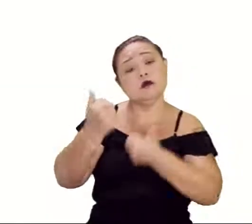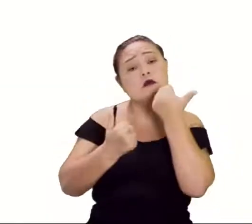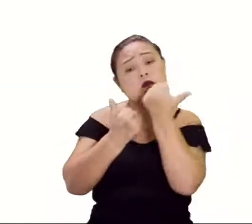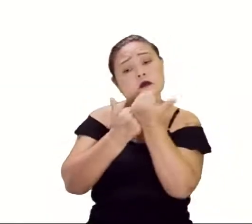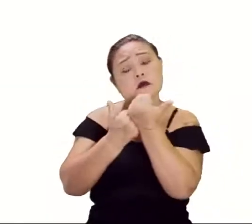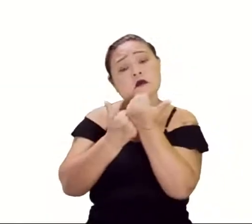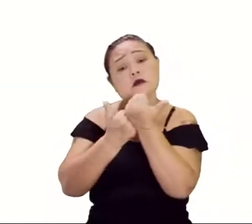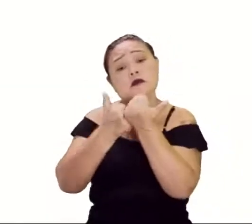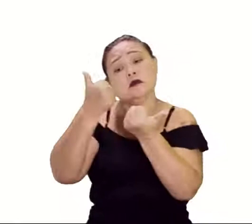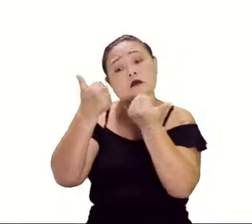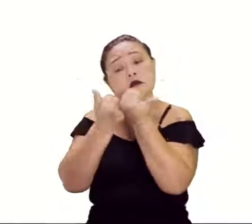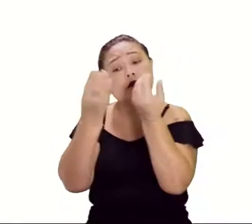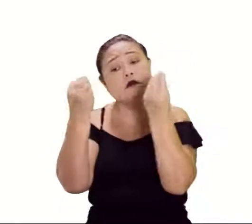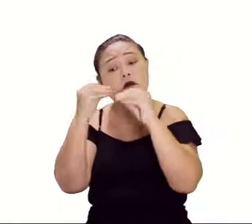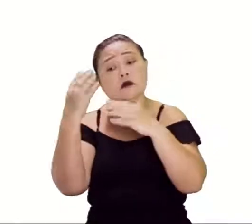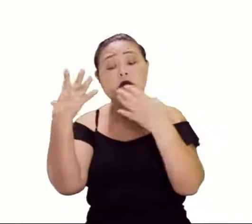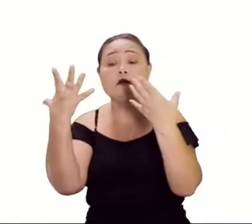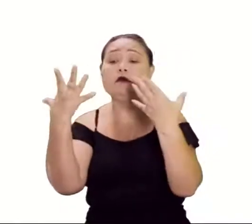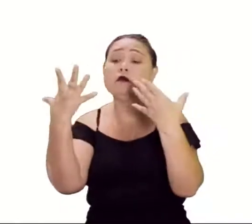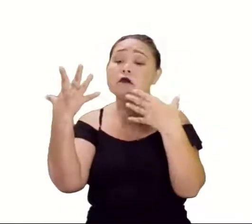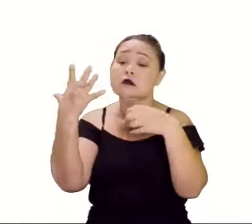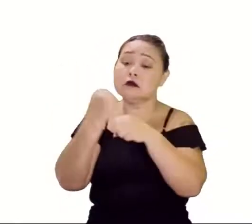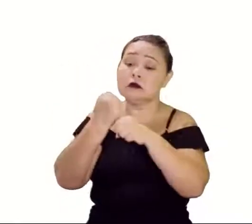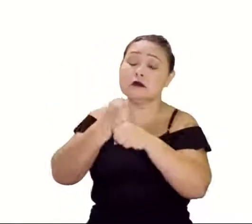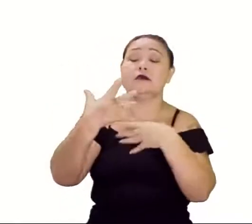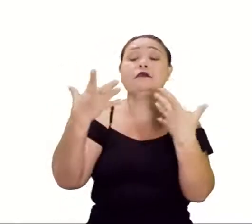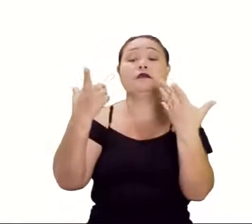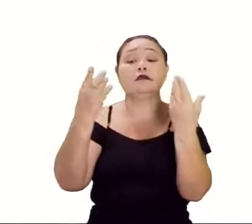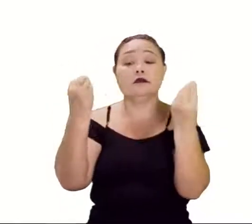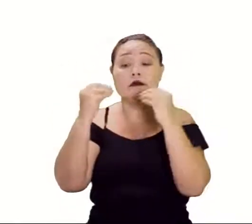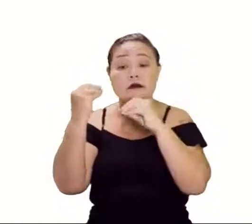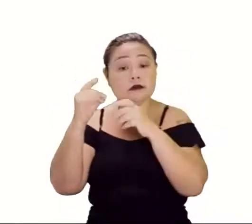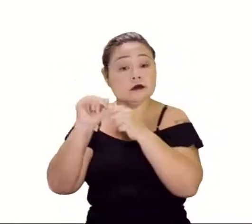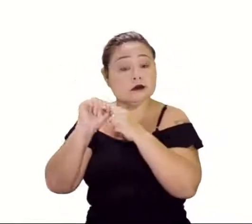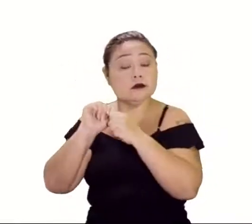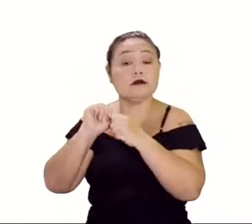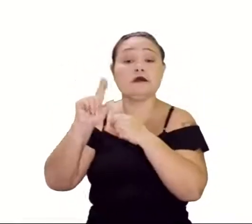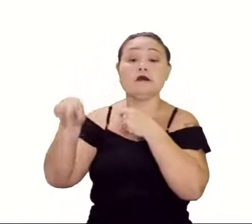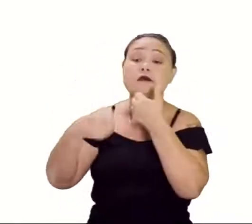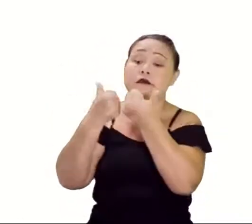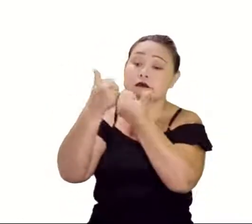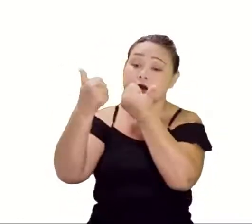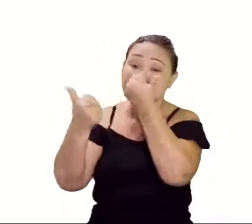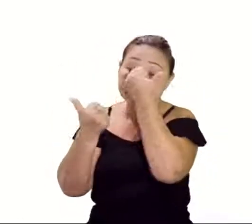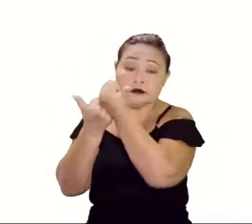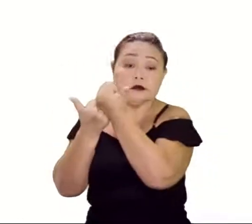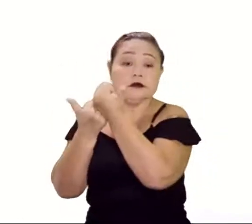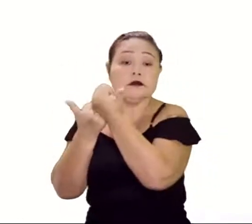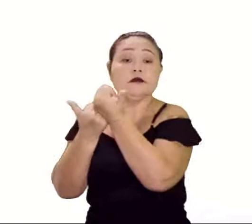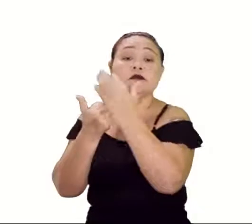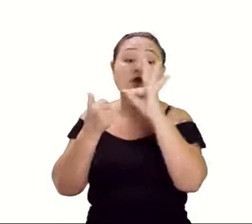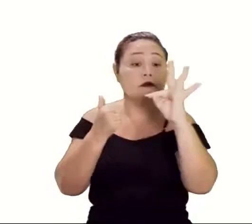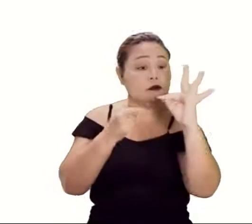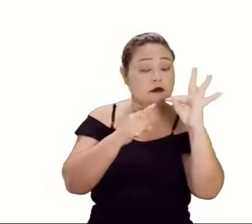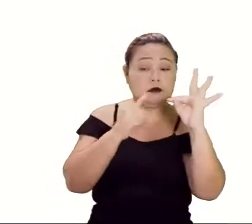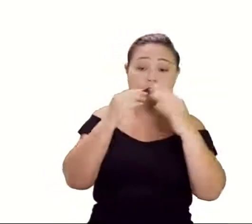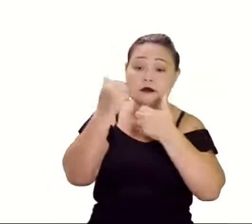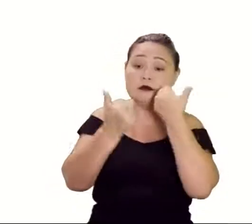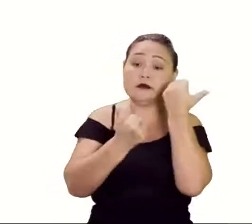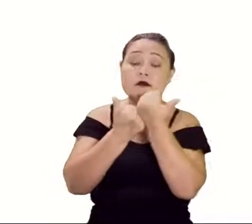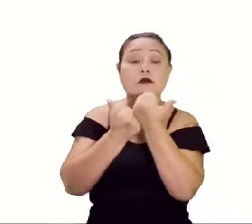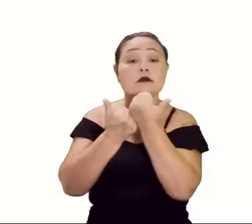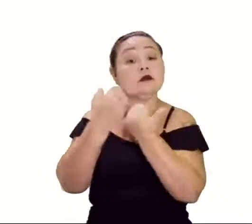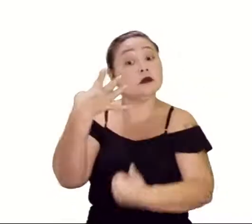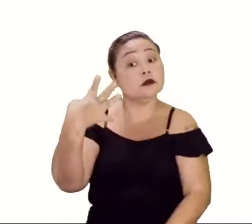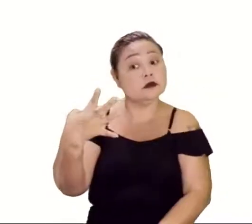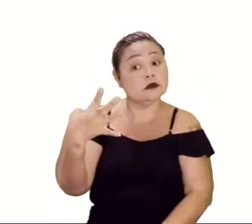substituir no T. Máquina de calcular? Isso, máquina de calcular, a gente vai substituir aqui no lugar do T, a gente vai